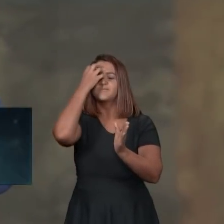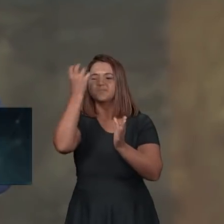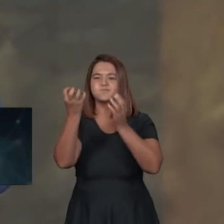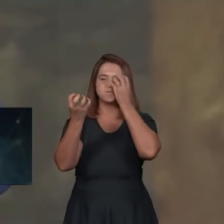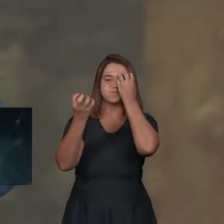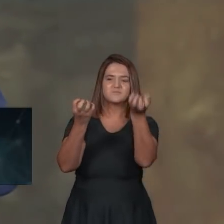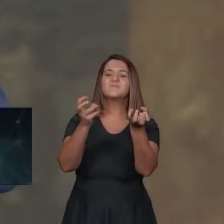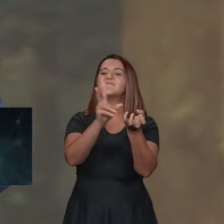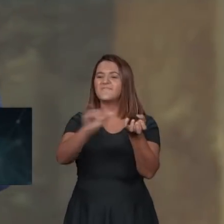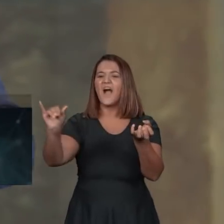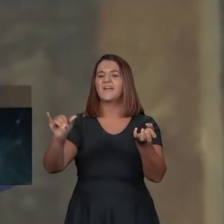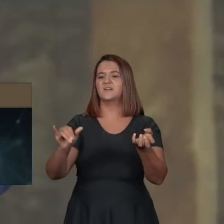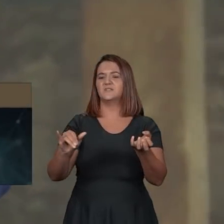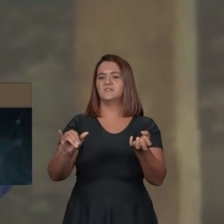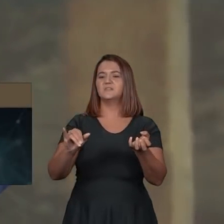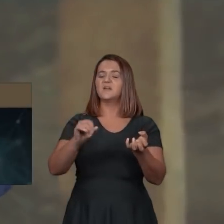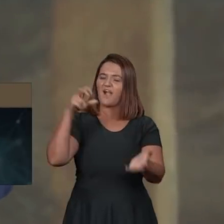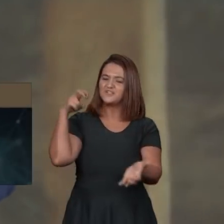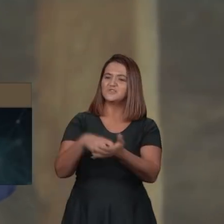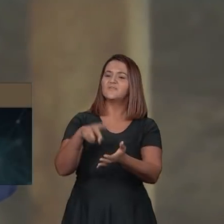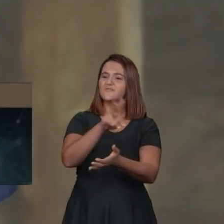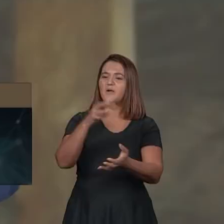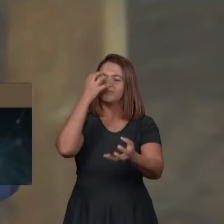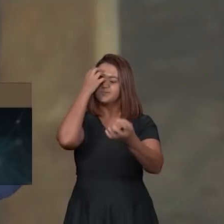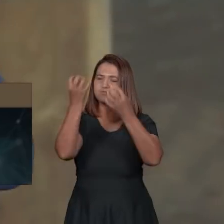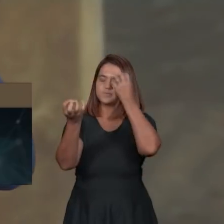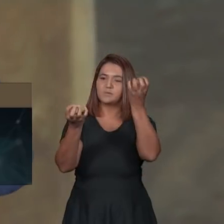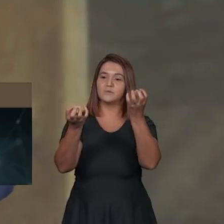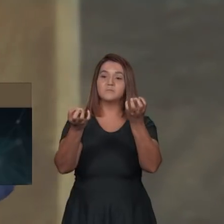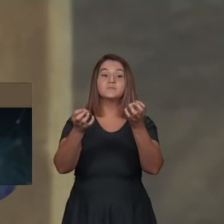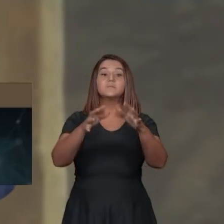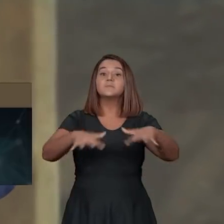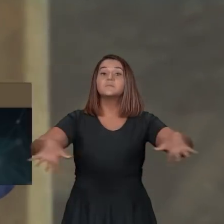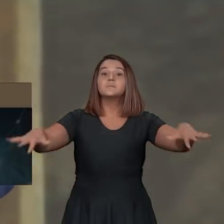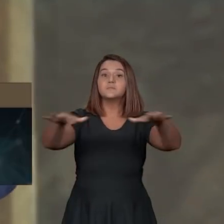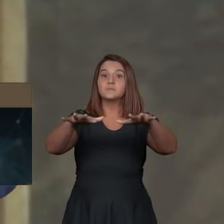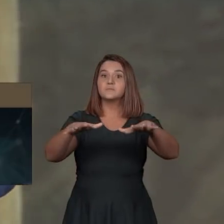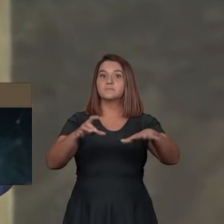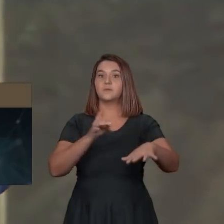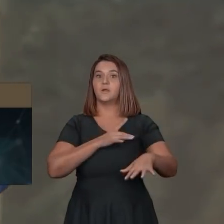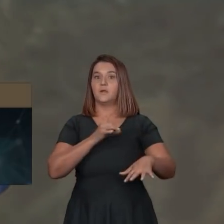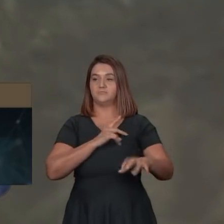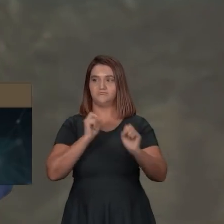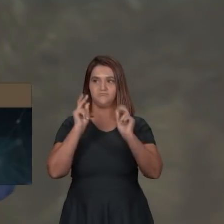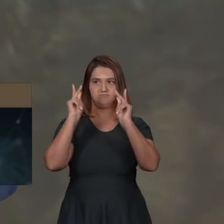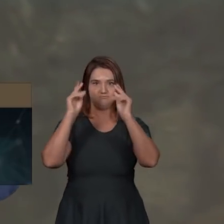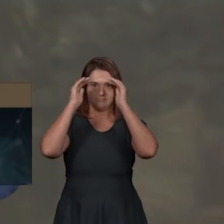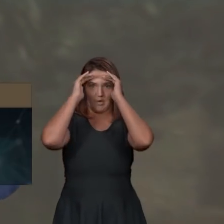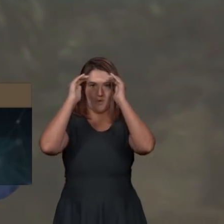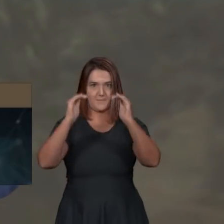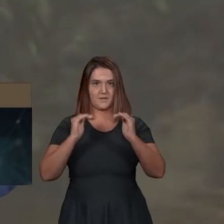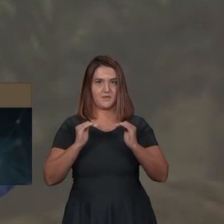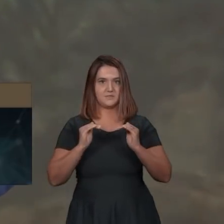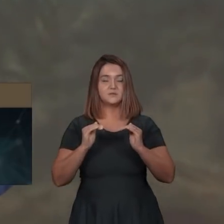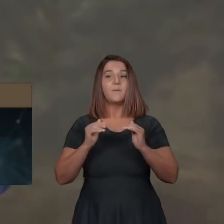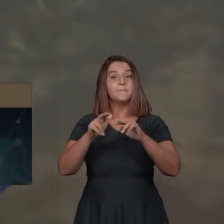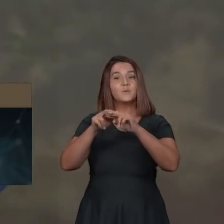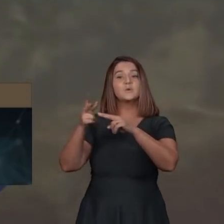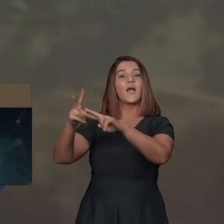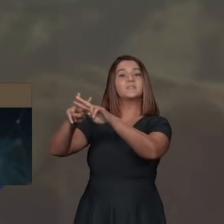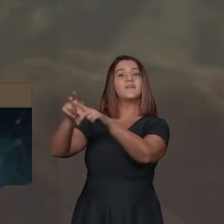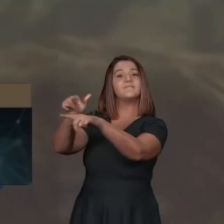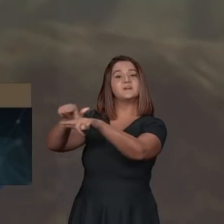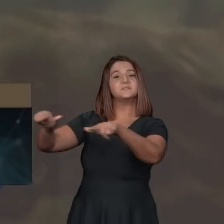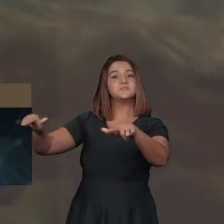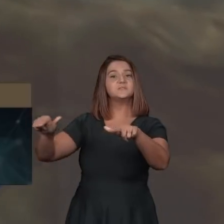mundo dormia com as portas abertas, ninguém roubava, as cadeias estavam vazias, até que um belo dia